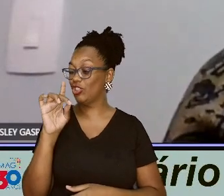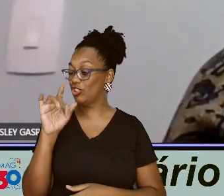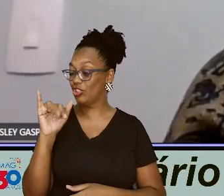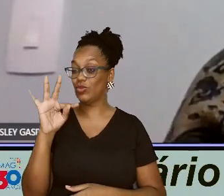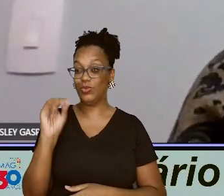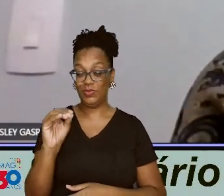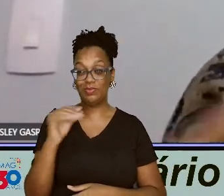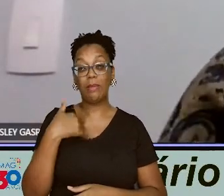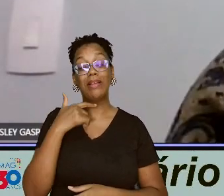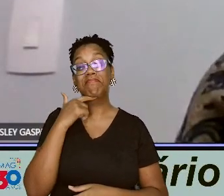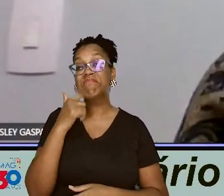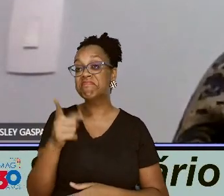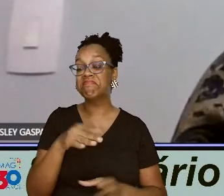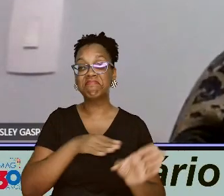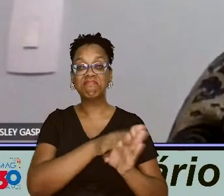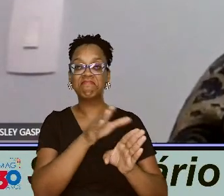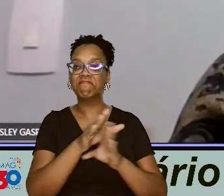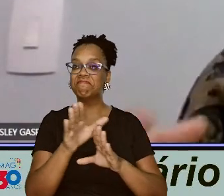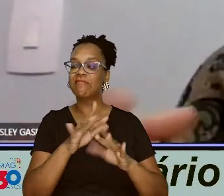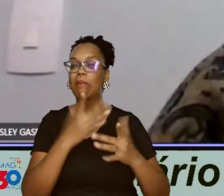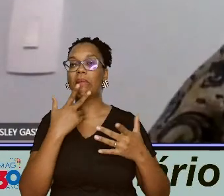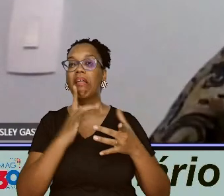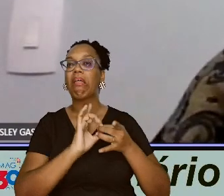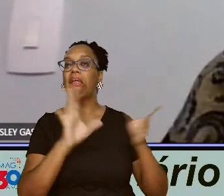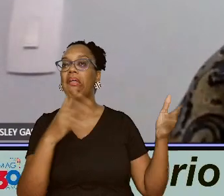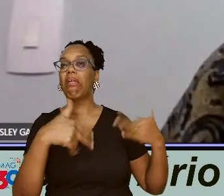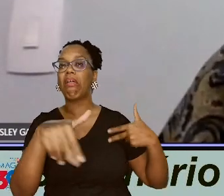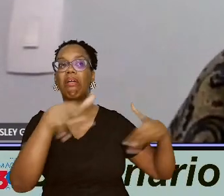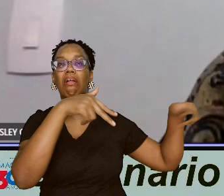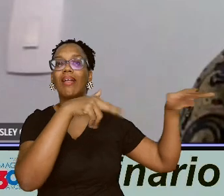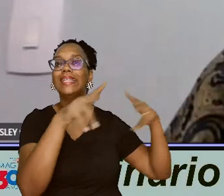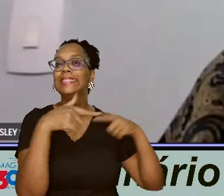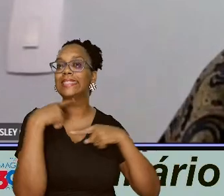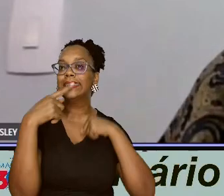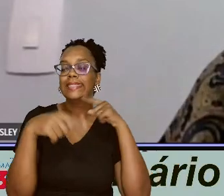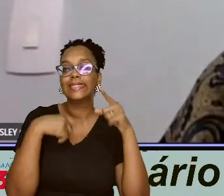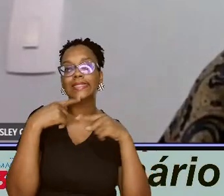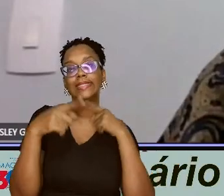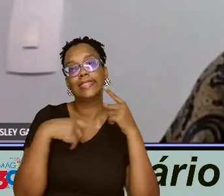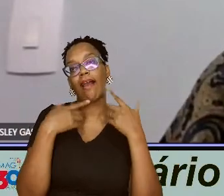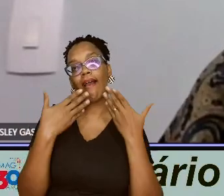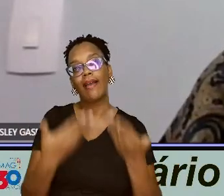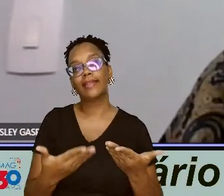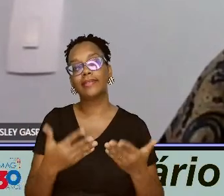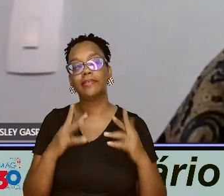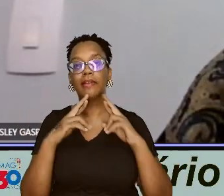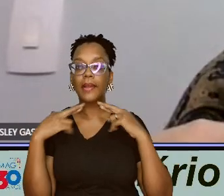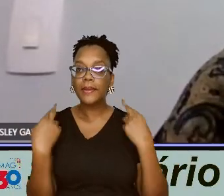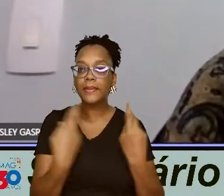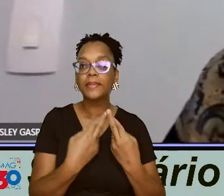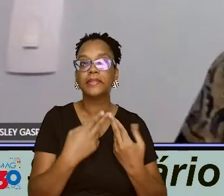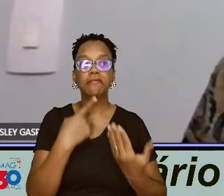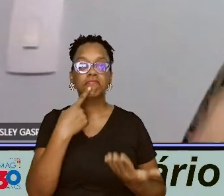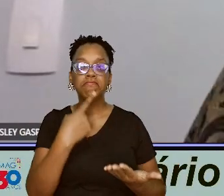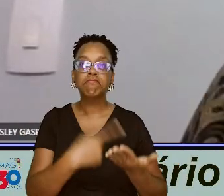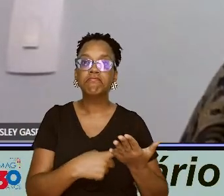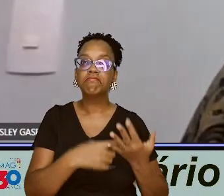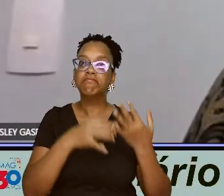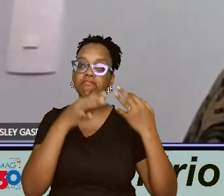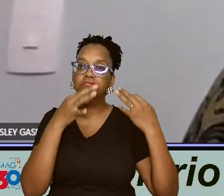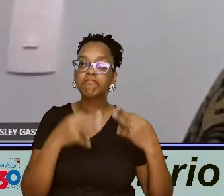os conselhos estão muito soltos, não conseguiram ainda reunir de uma